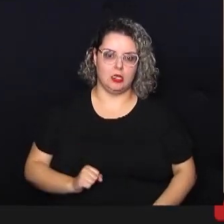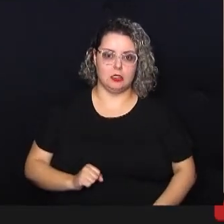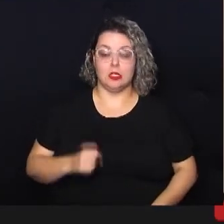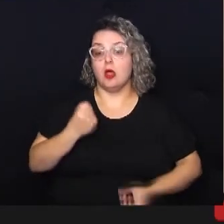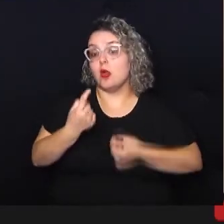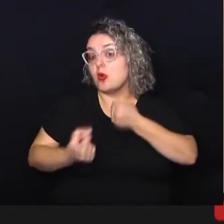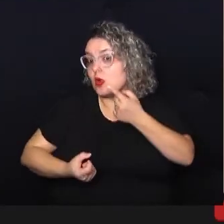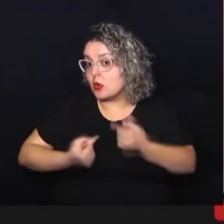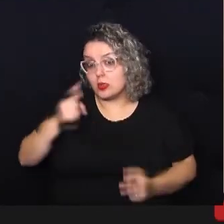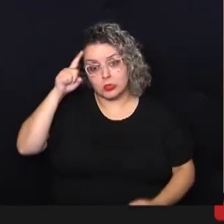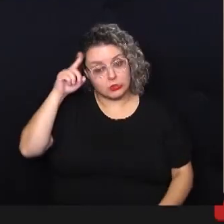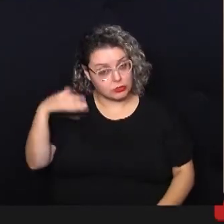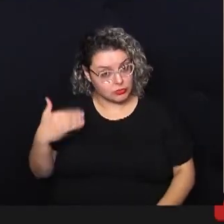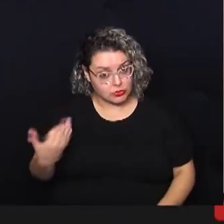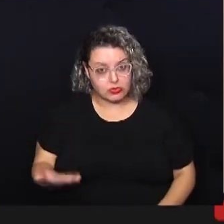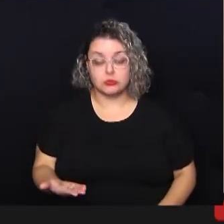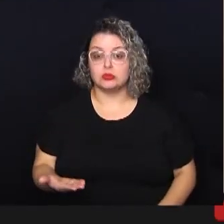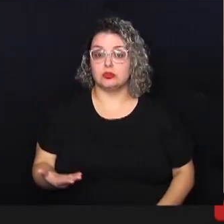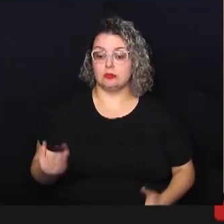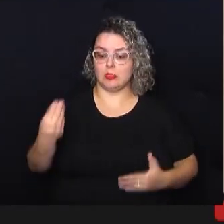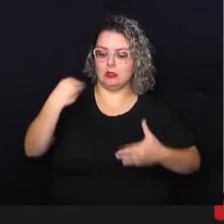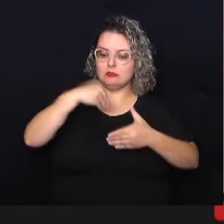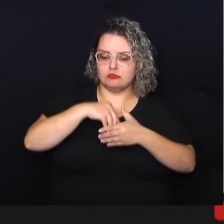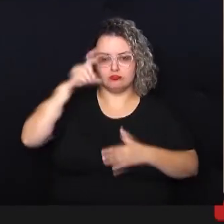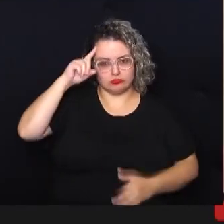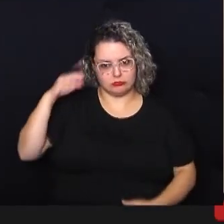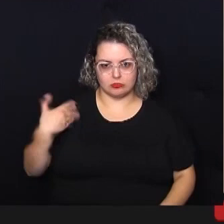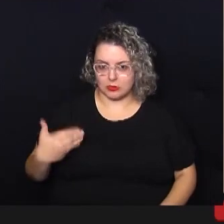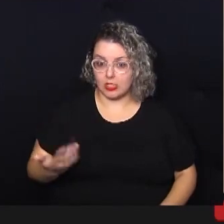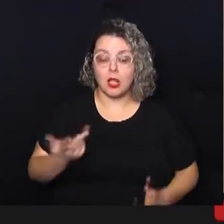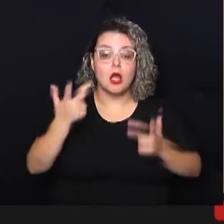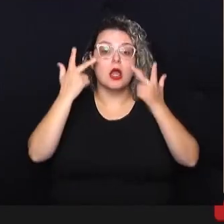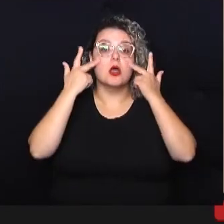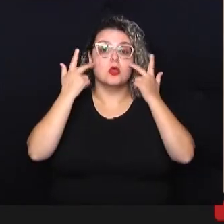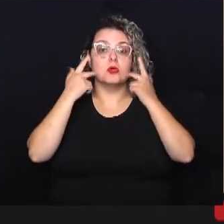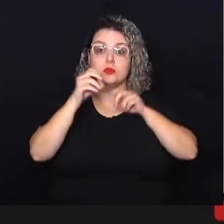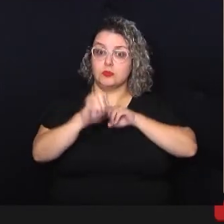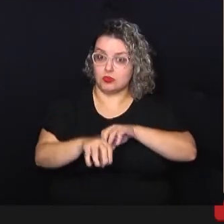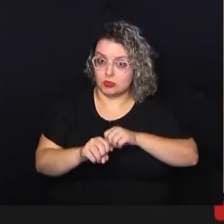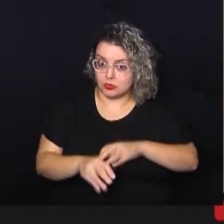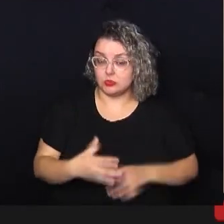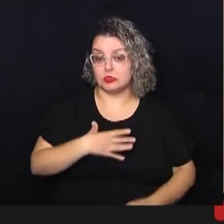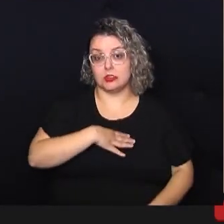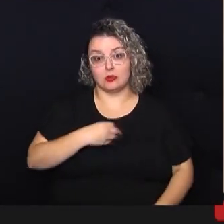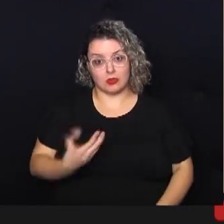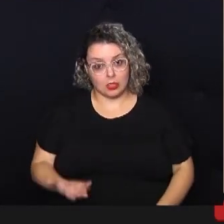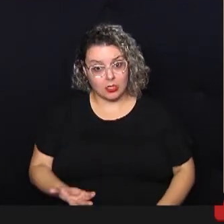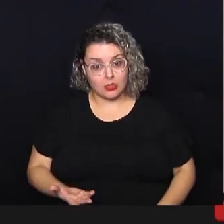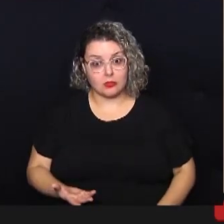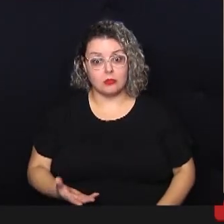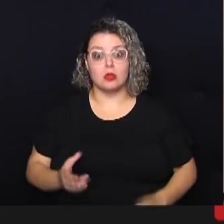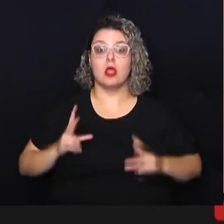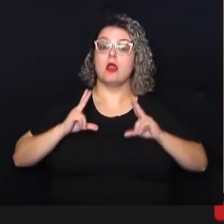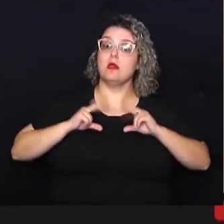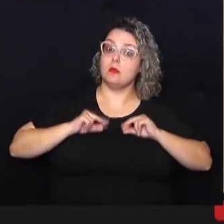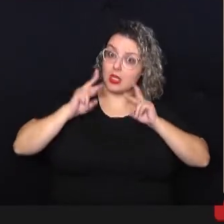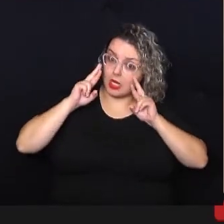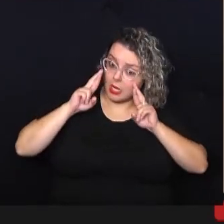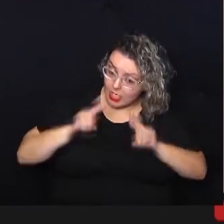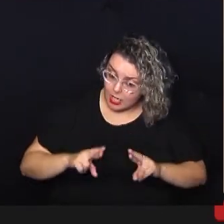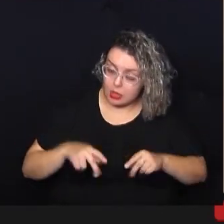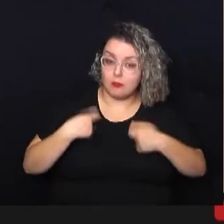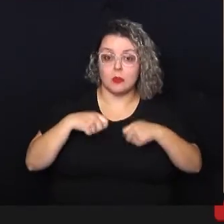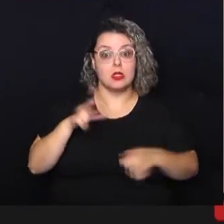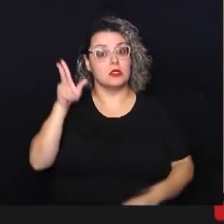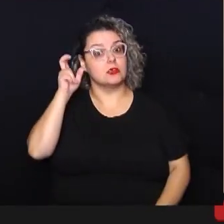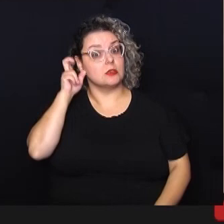no seu dia a dia que você vai incorporando que naturalmente vão ensinando isso para o seu filho, ensinando que ele merece ser respeitado, que ele precisa ser